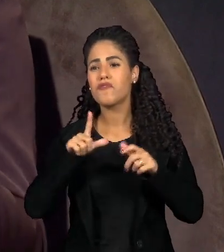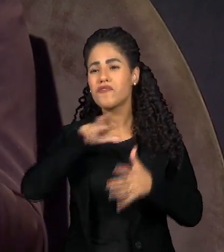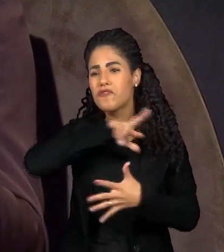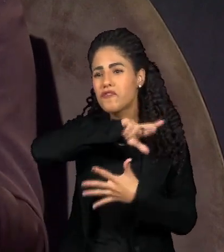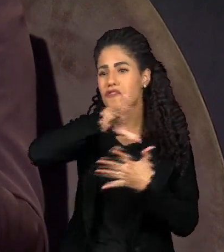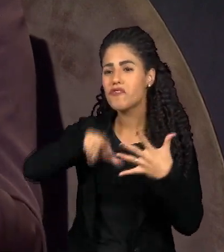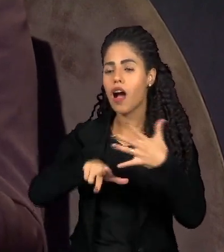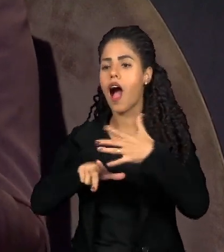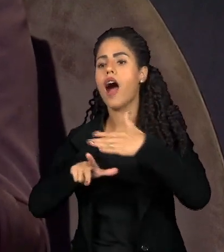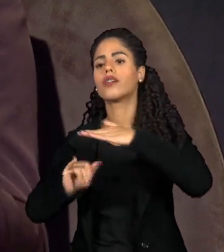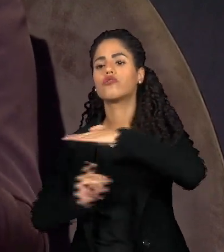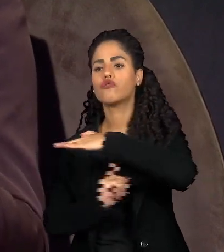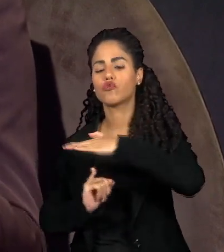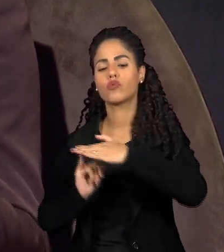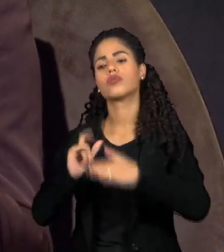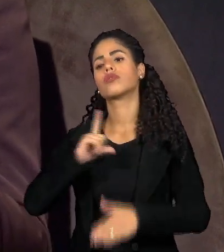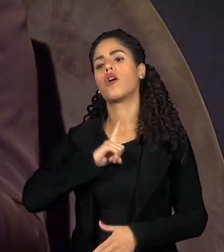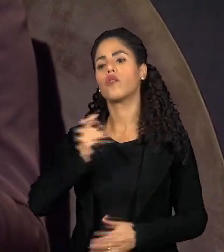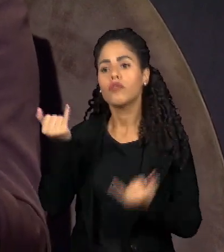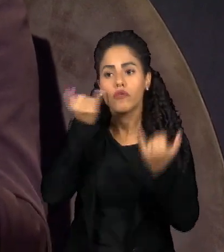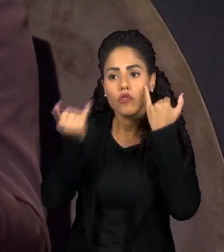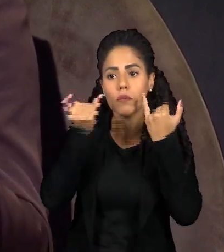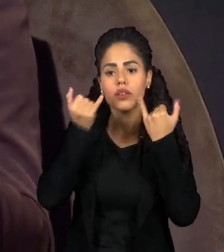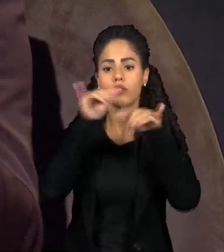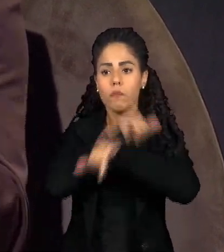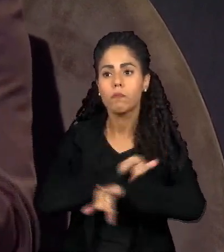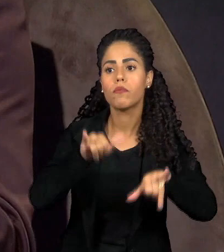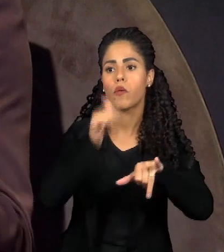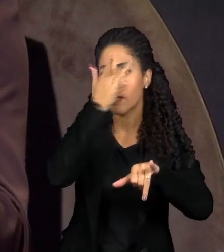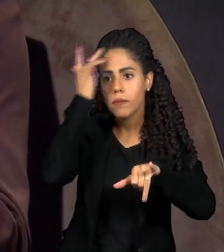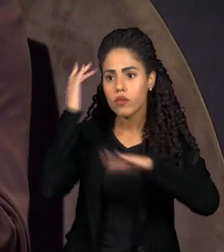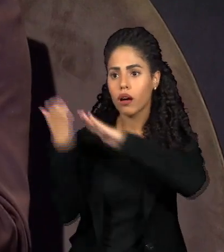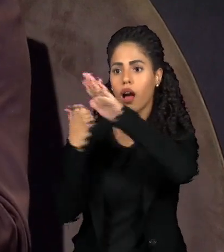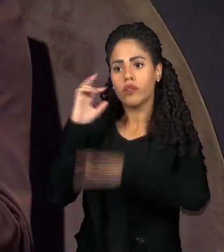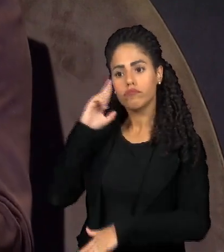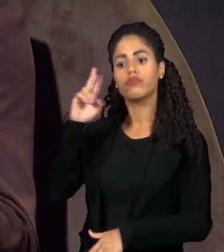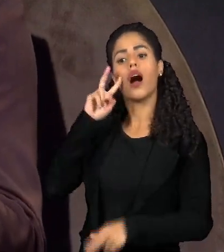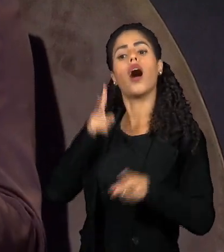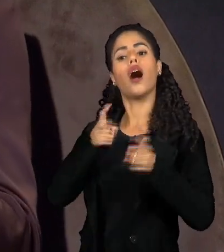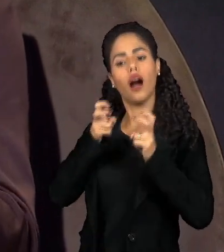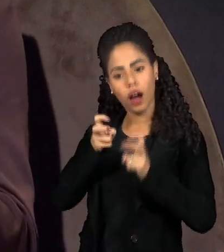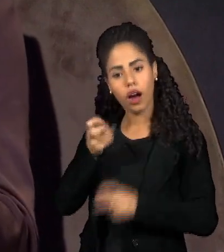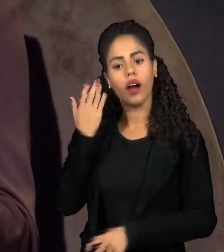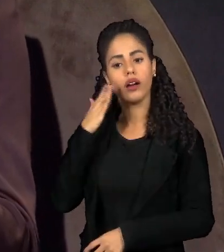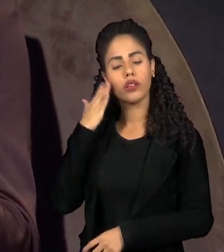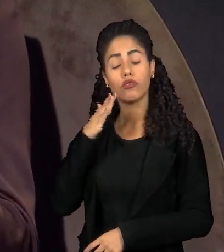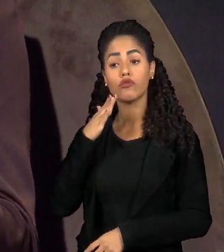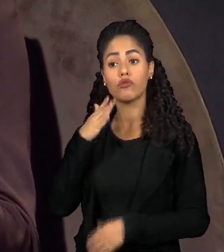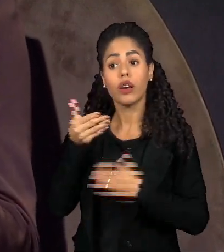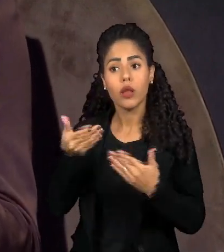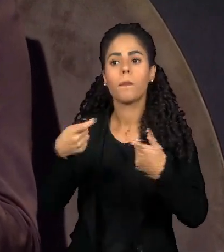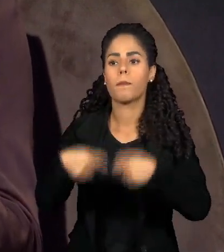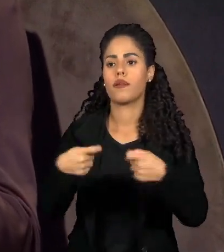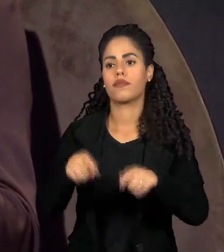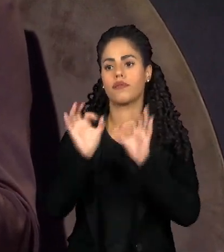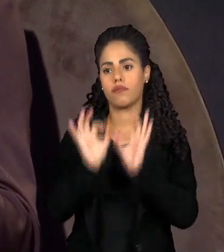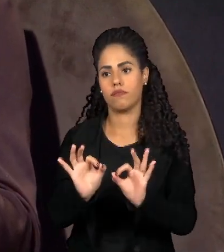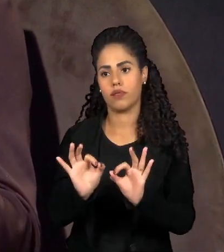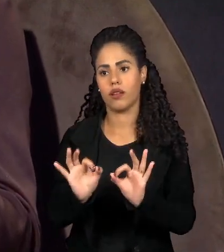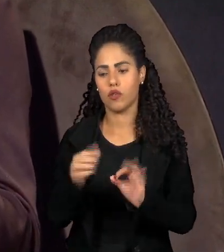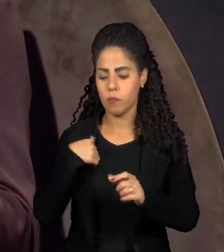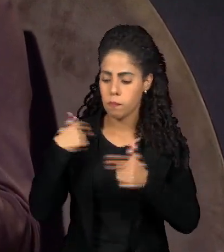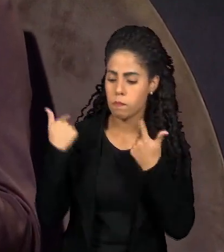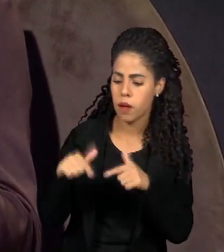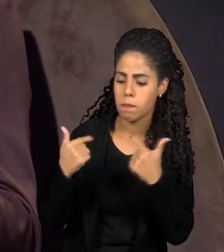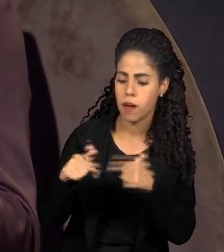né, que colocam esses dados na cara do empresário para poder mudar de alguma forma. Eu acho que tem que ser feito um trabalho, não só